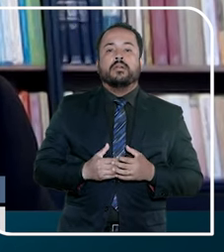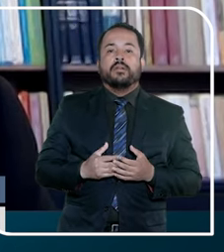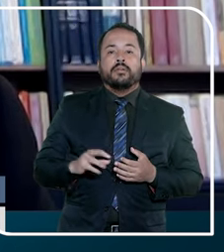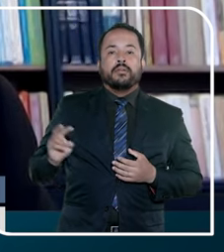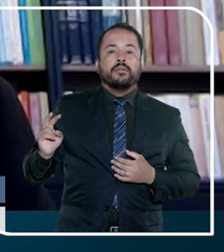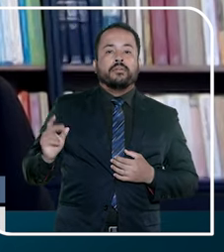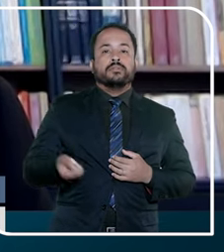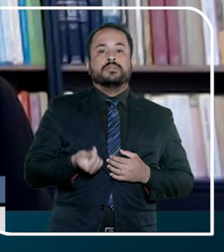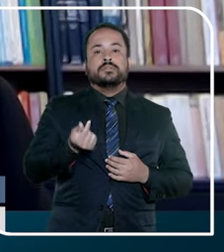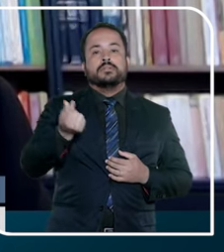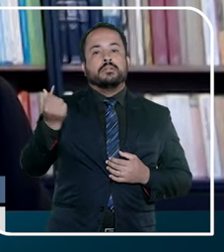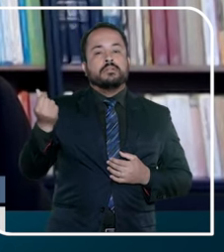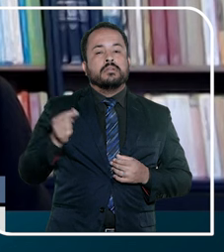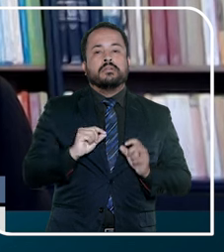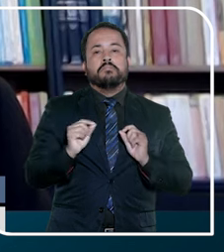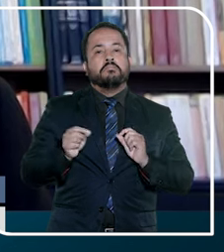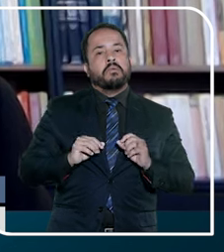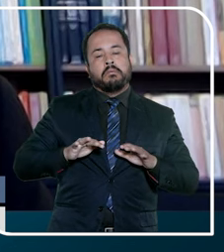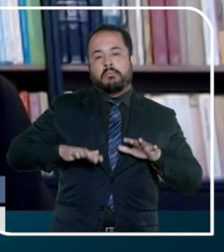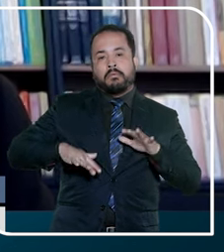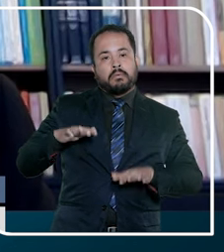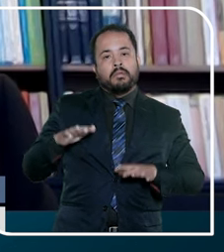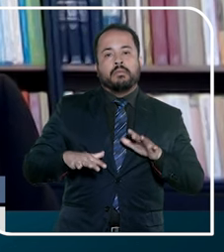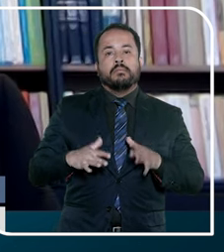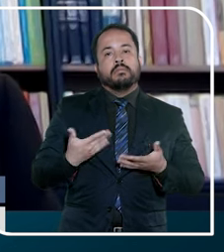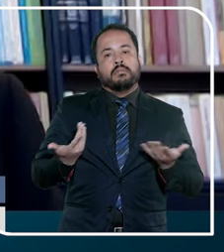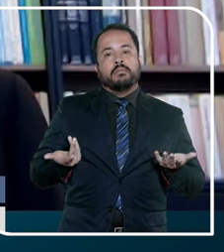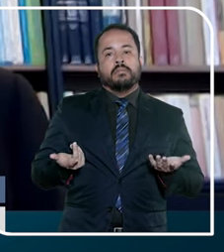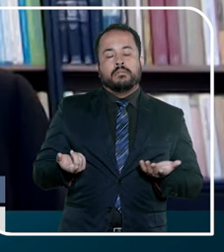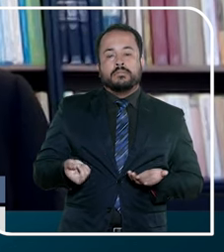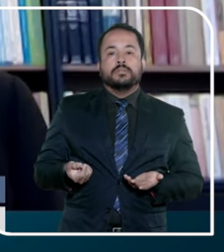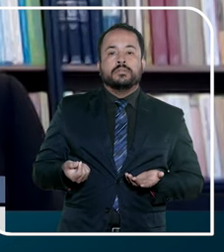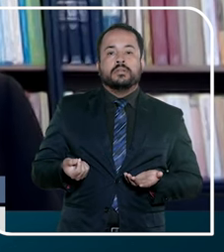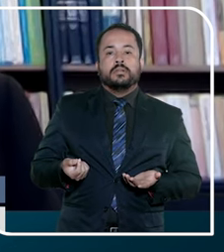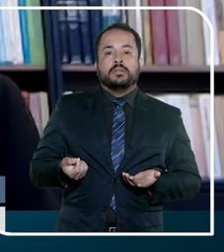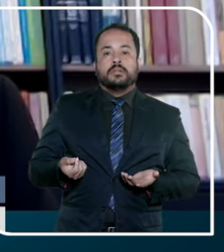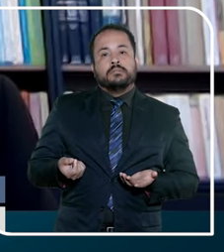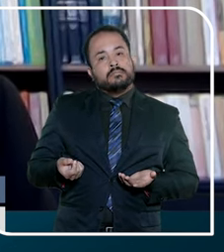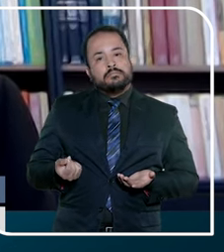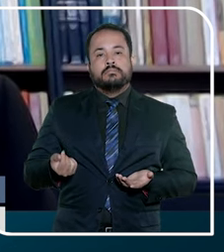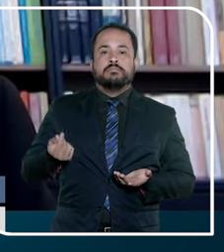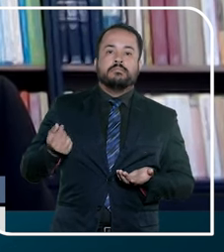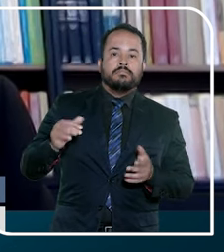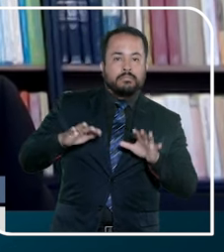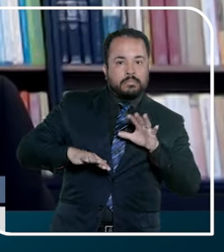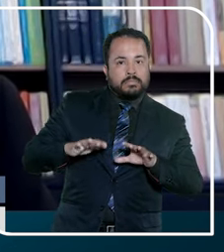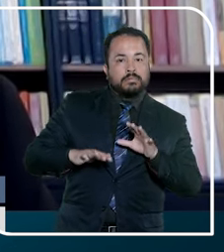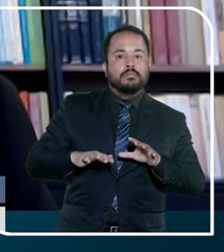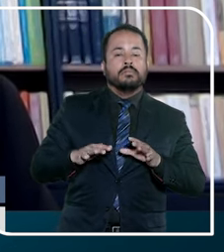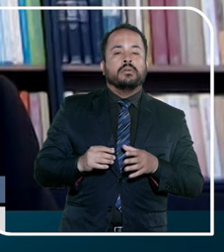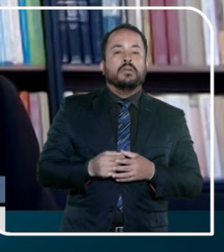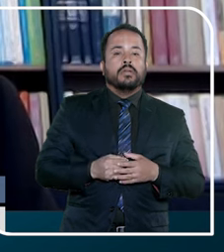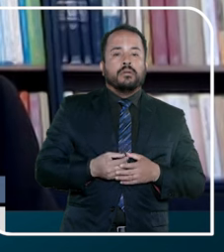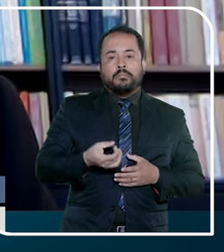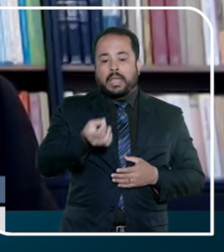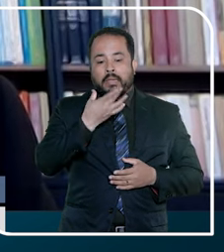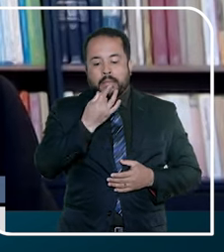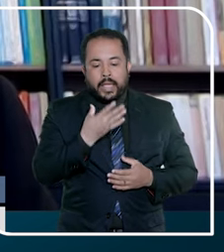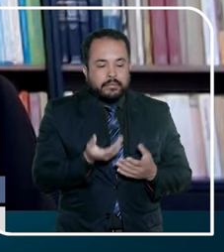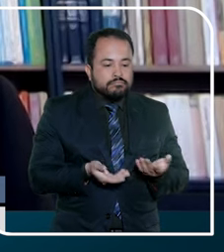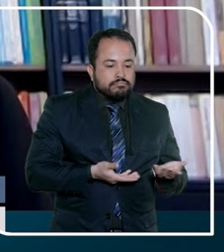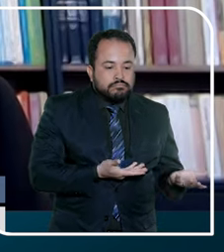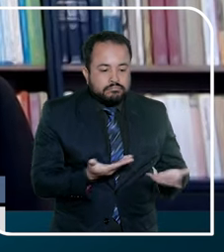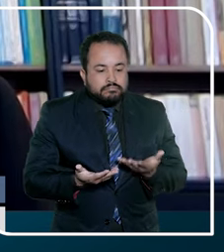ser razoáveis e a quantidade também a questão que mais pode eh configurar